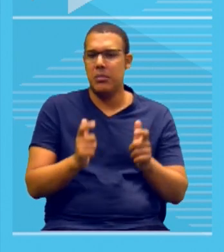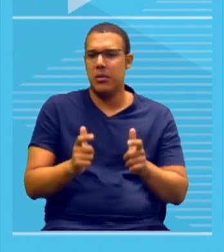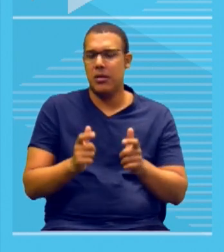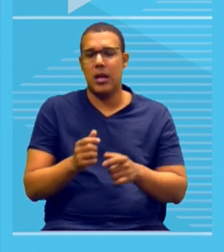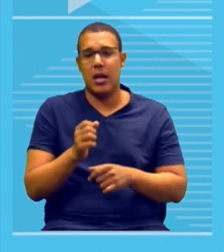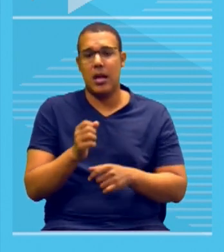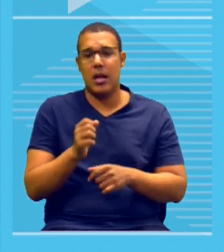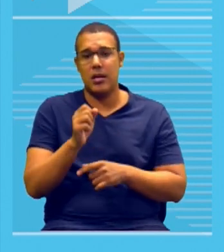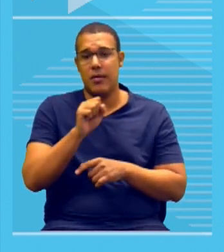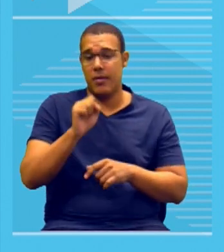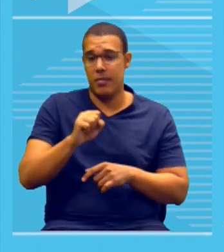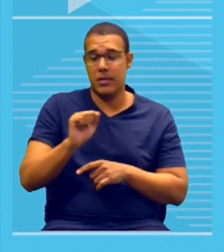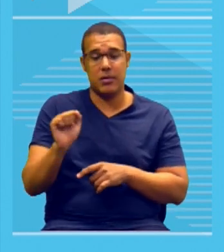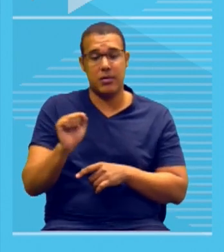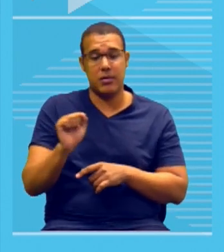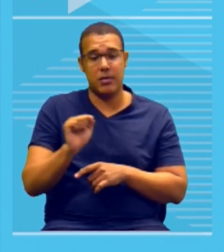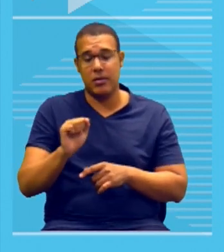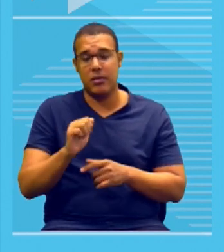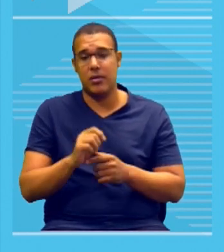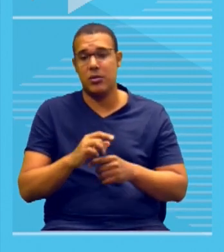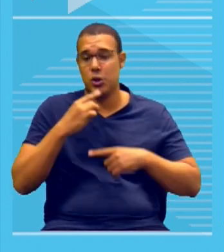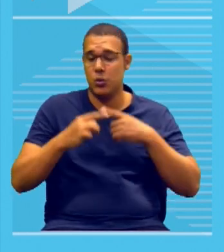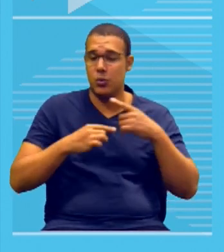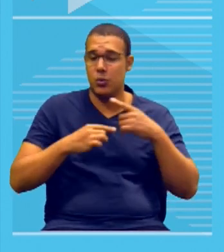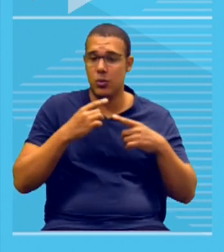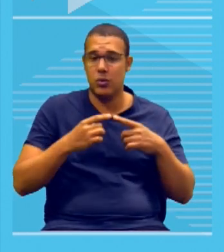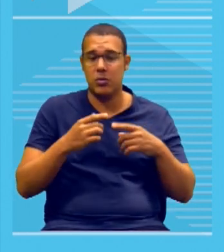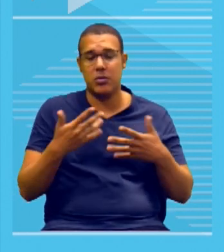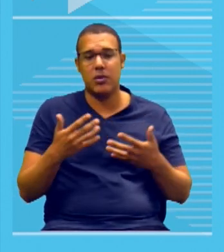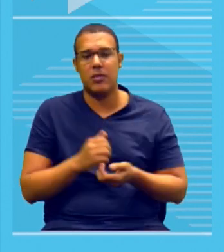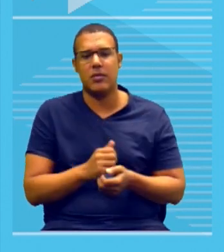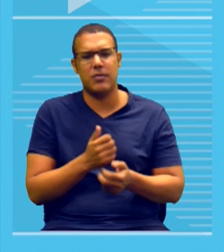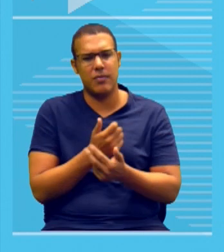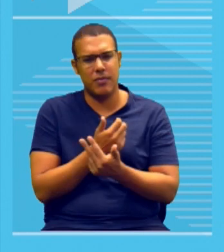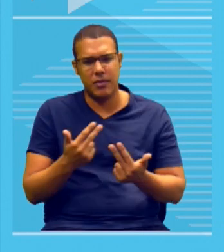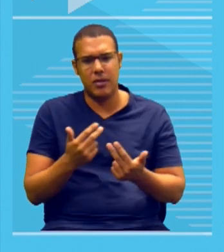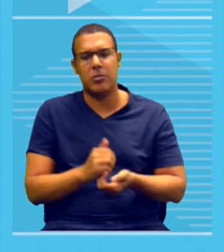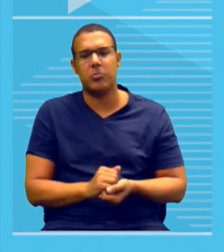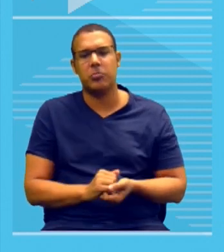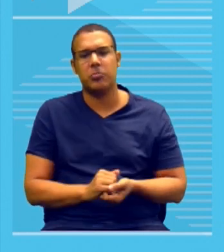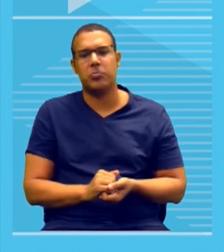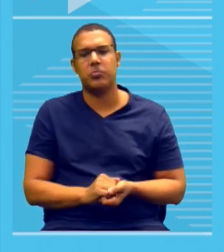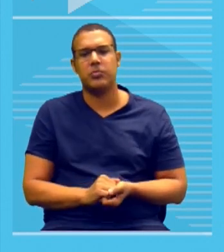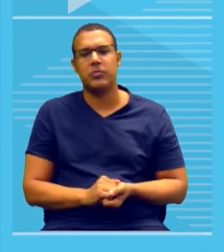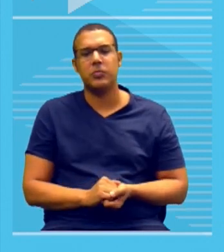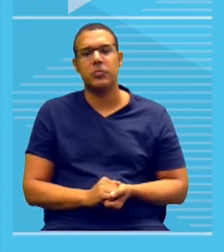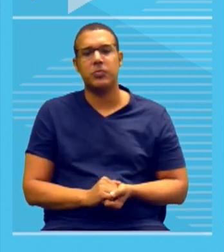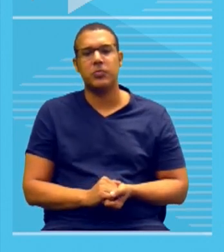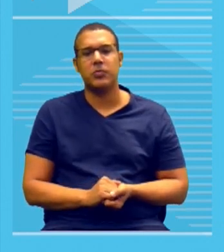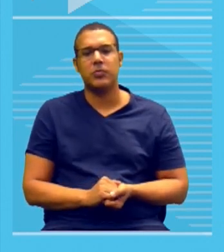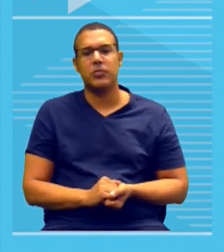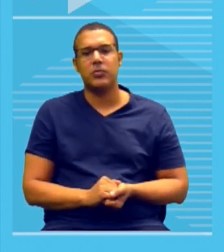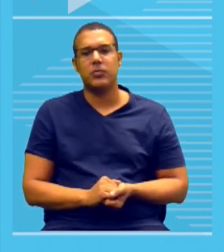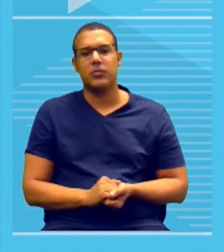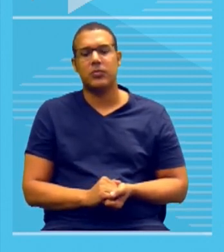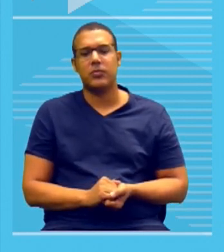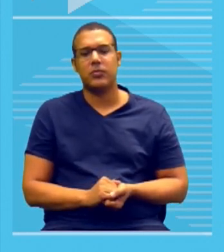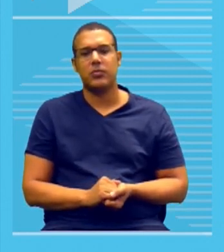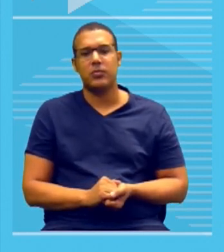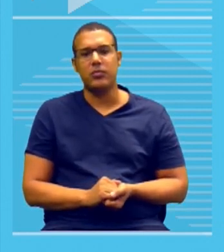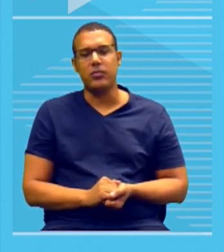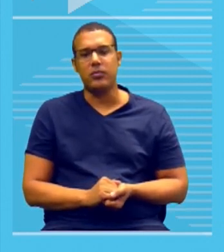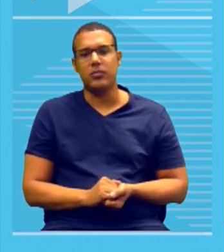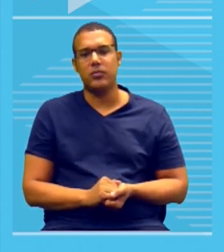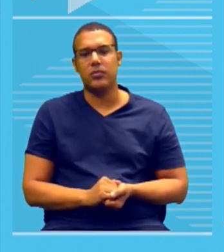afirmação de negação de intensidade de dúvida de modo de causa de concessão de condição advérbio é isso